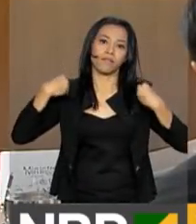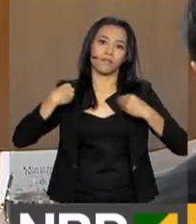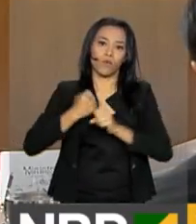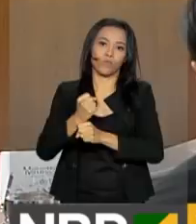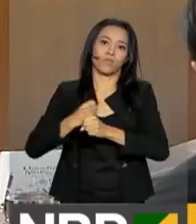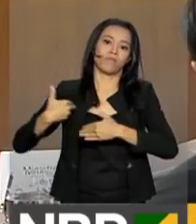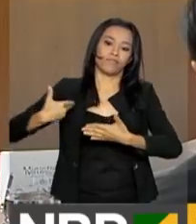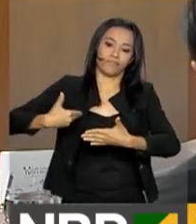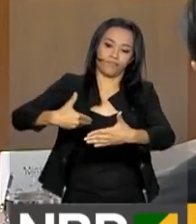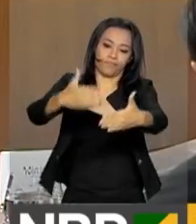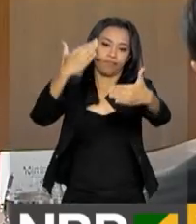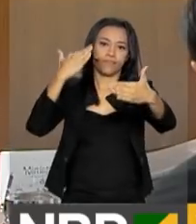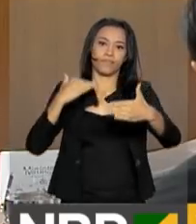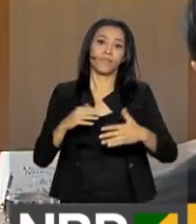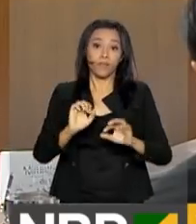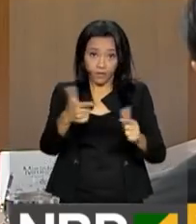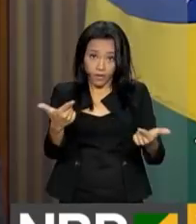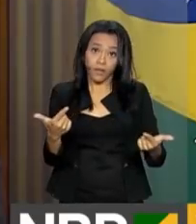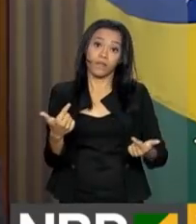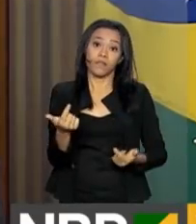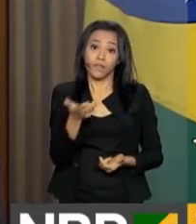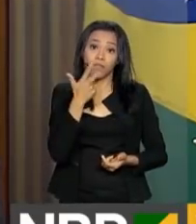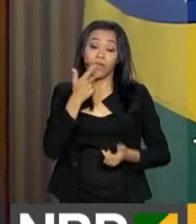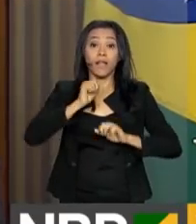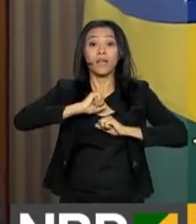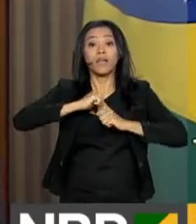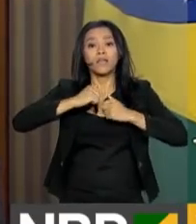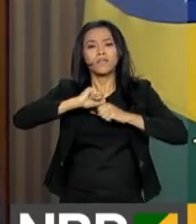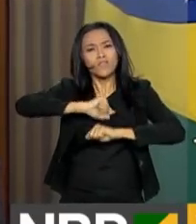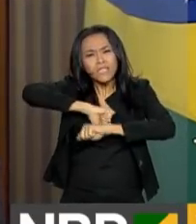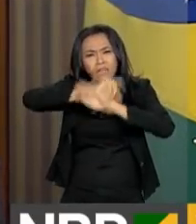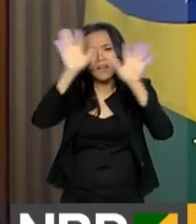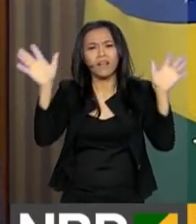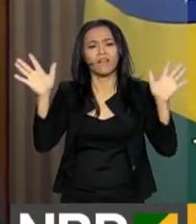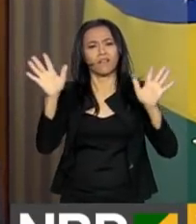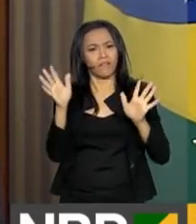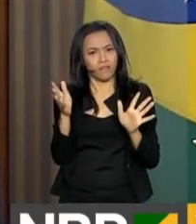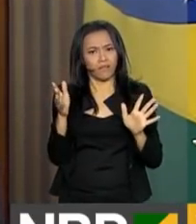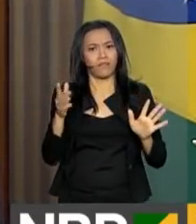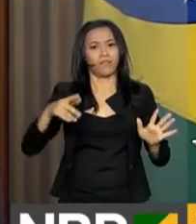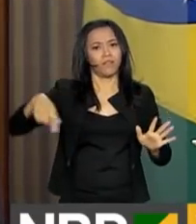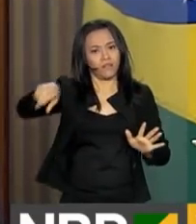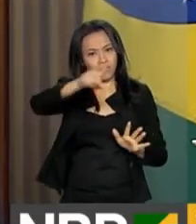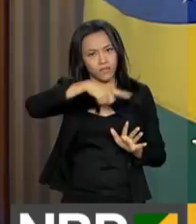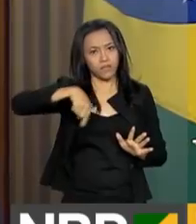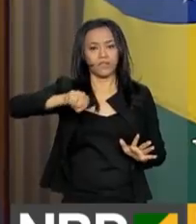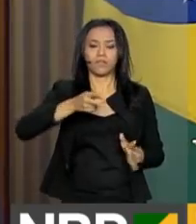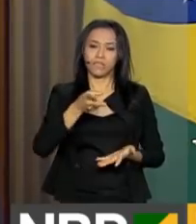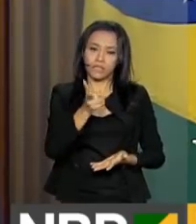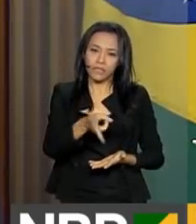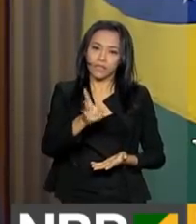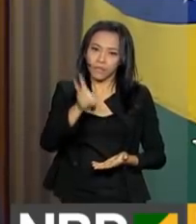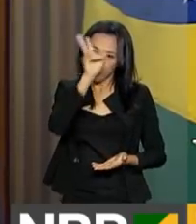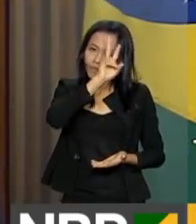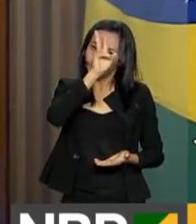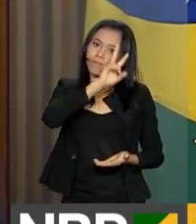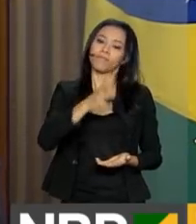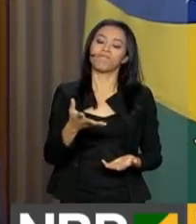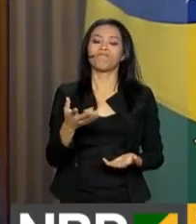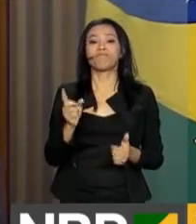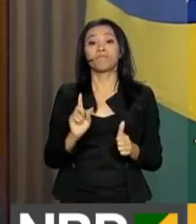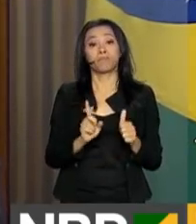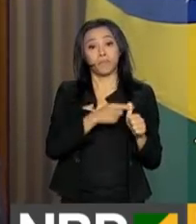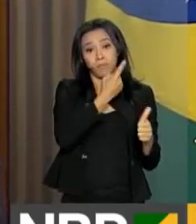que muitas e muitas vezes aqui eu direi obviedades mas obviedades que devem ser sempre recordados em